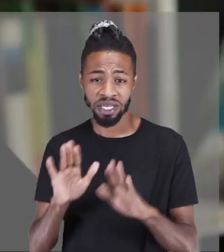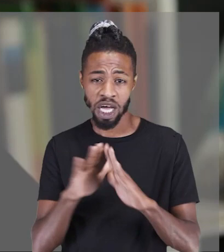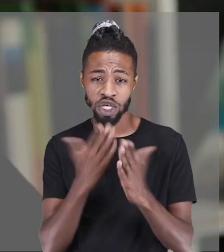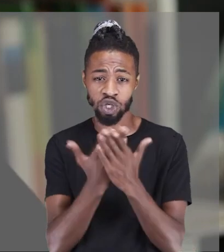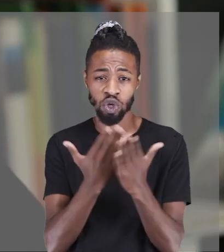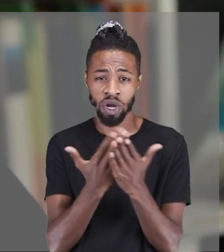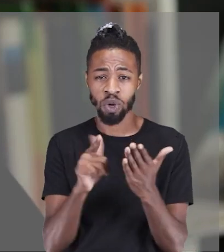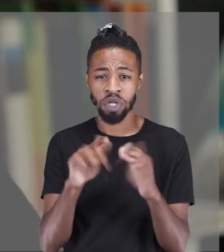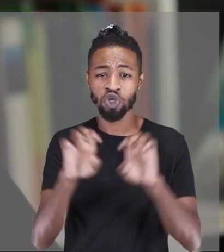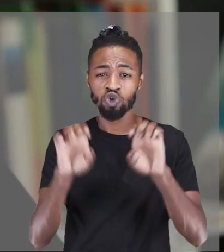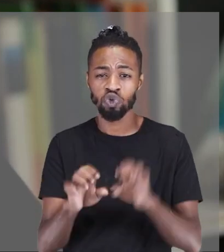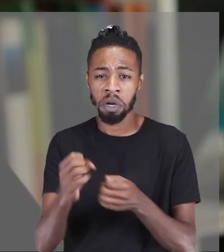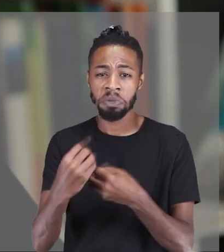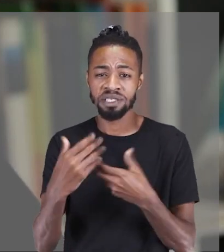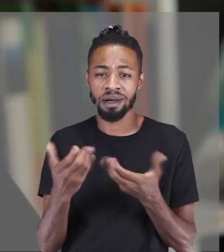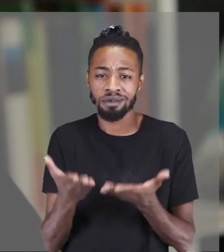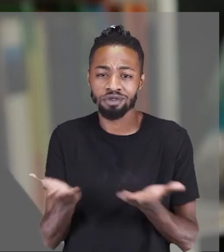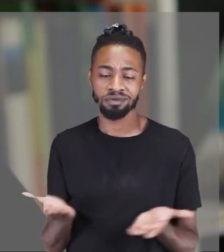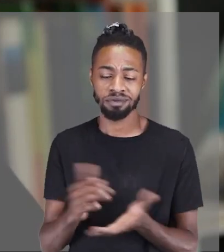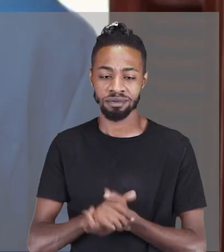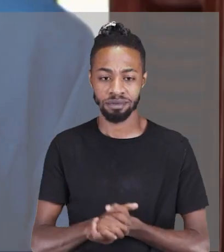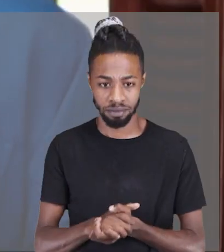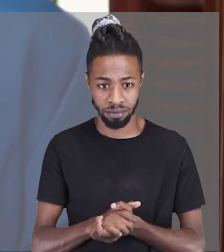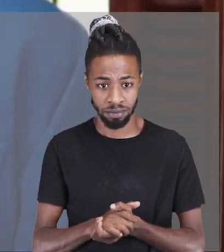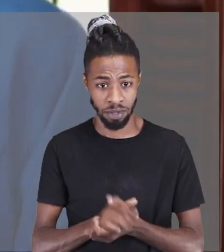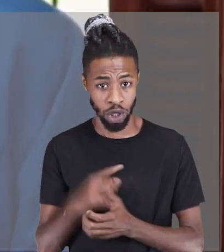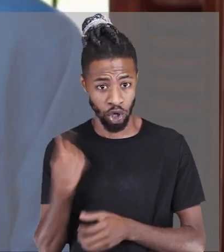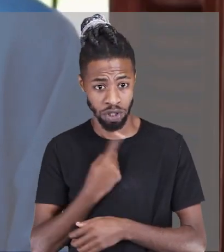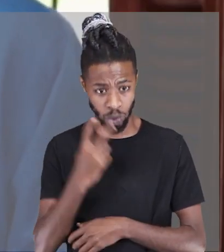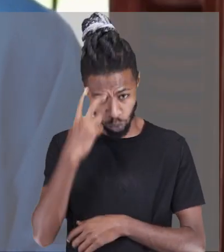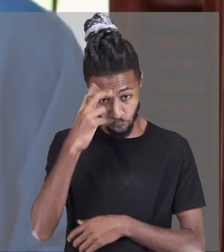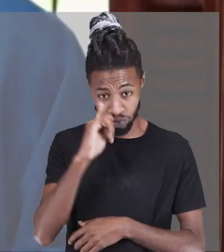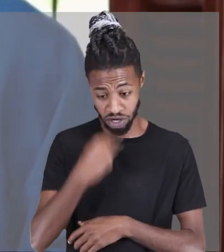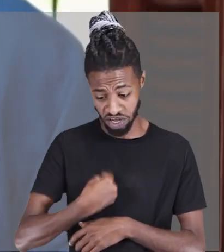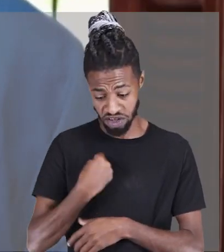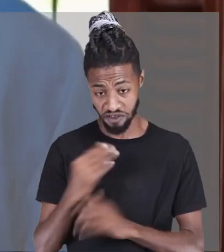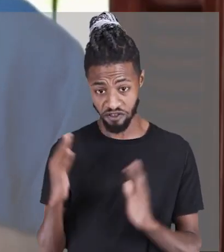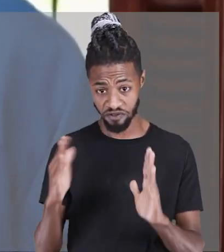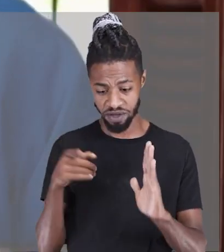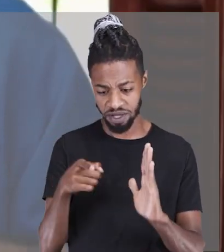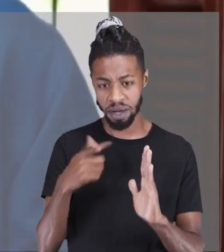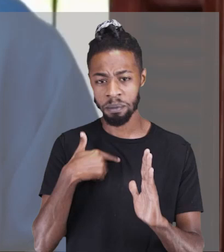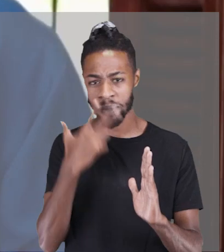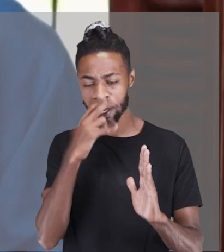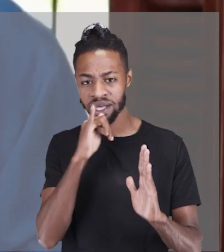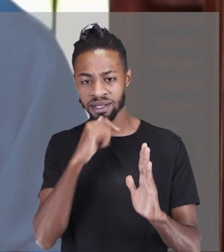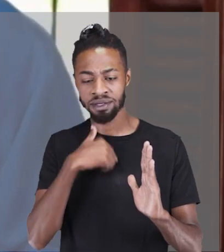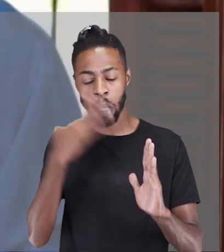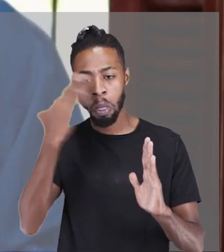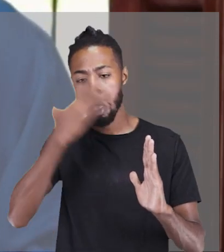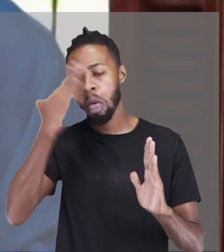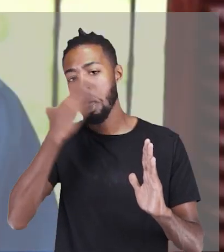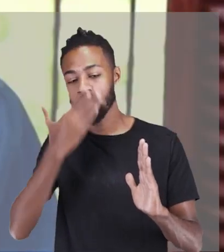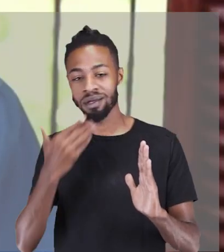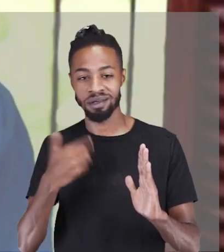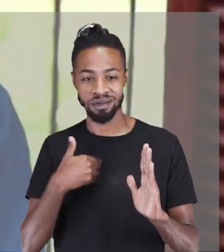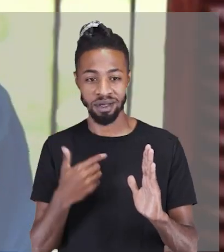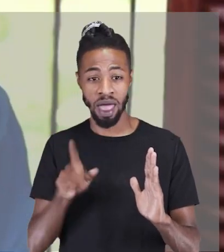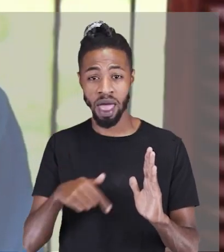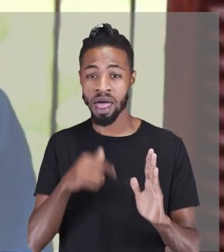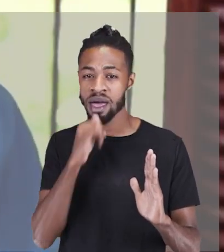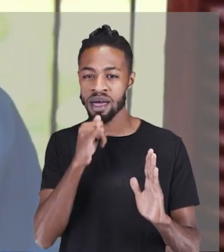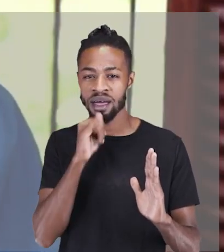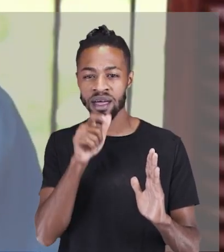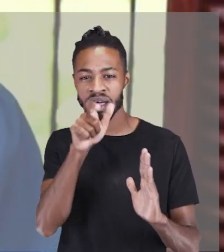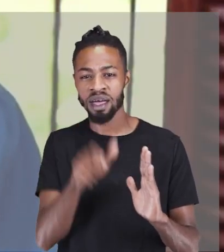Eu acho que a escola não tem estrutura para isso. Na nossa cultura, essa fase da vida é meio invisível, né? É comum a